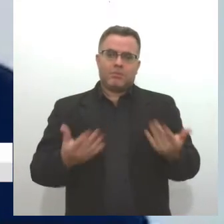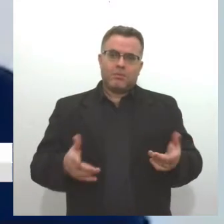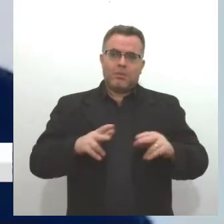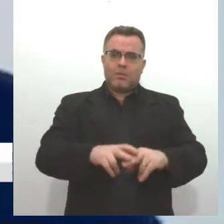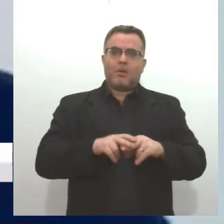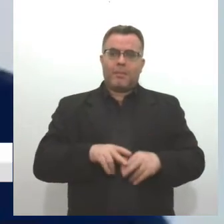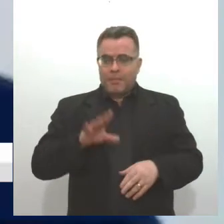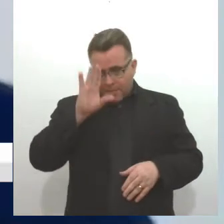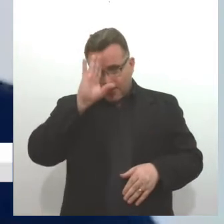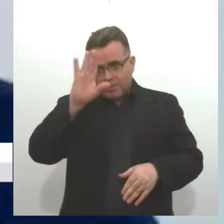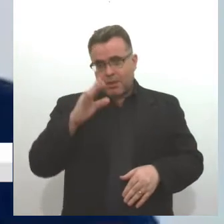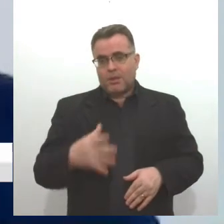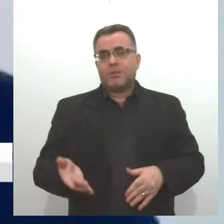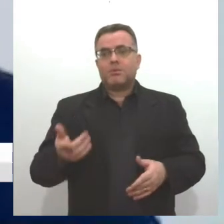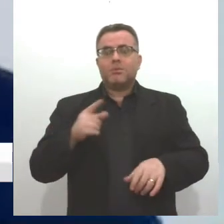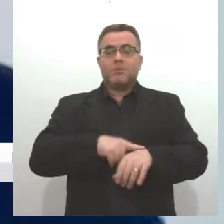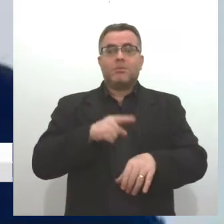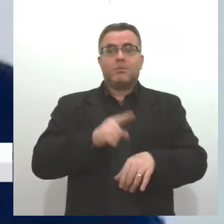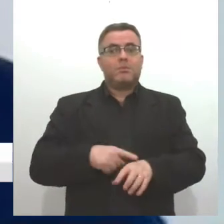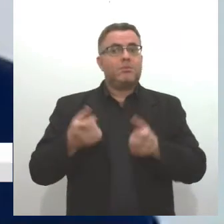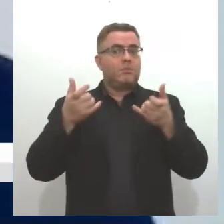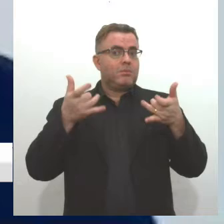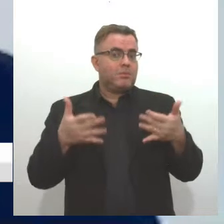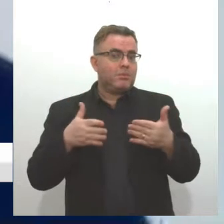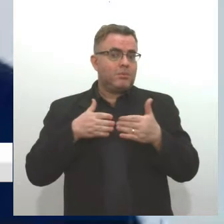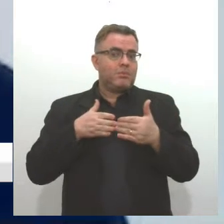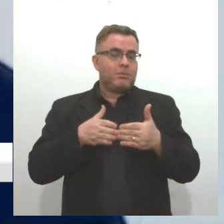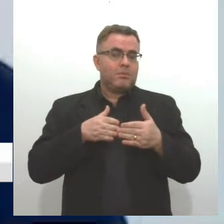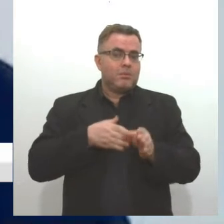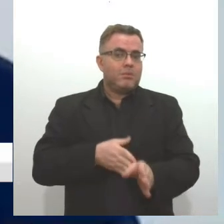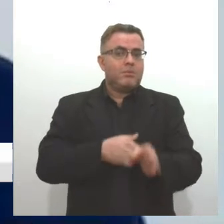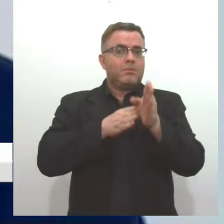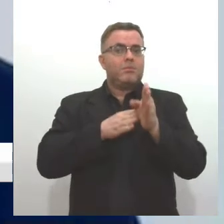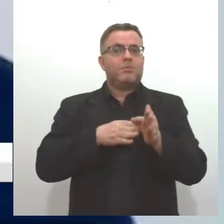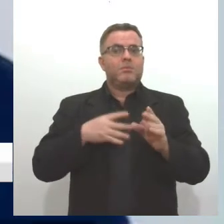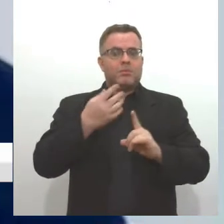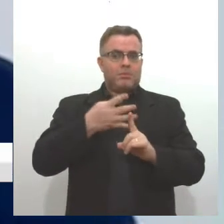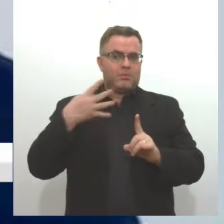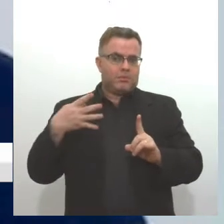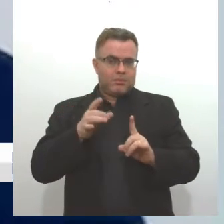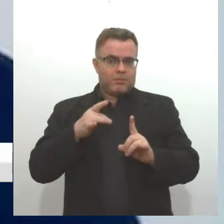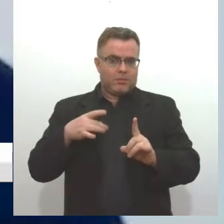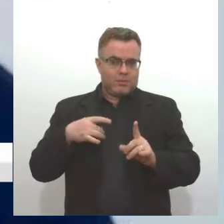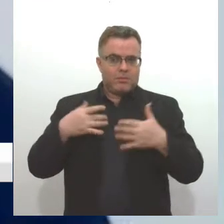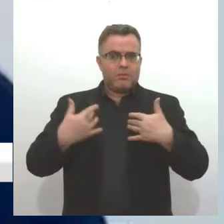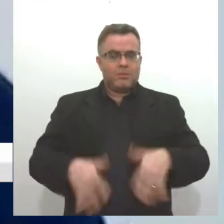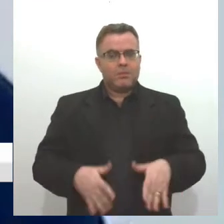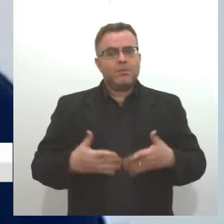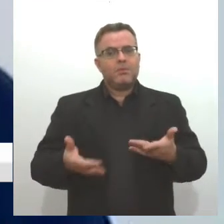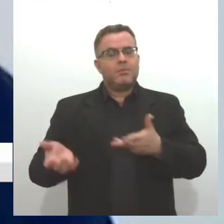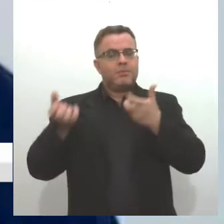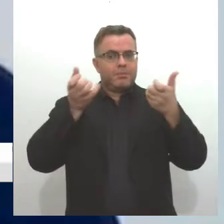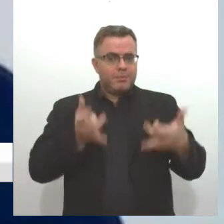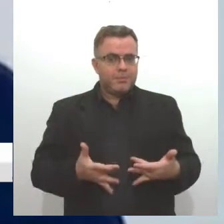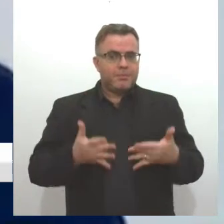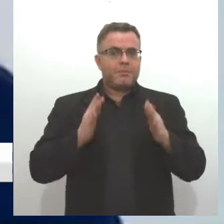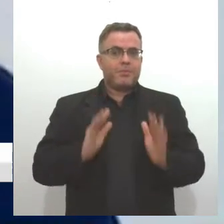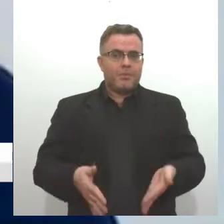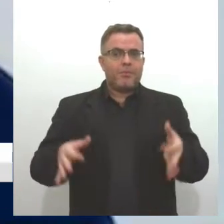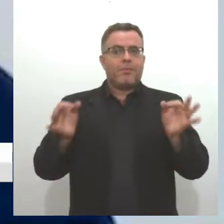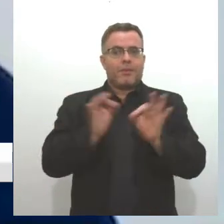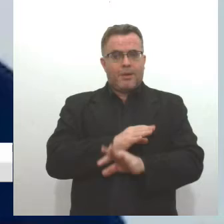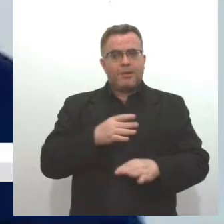quando a gente fala sobre uma população que é tão perseguida quanto LGBTQIA+, né? Como foi dito aqui, apesar